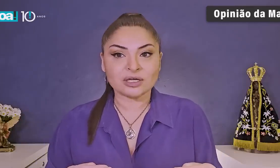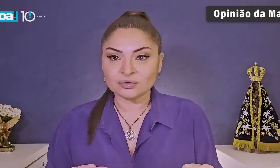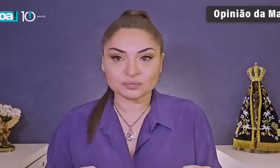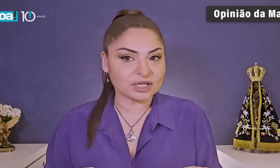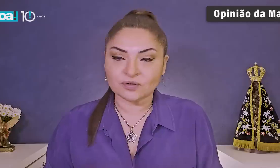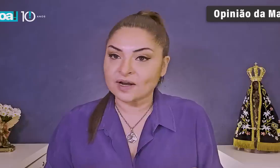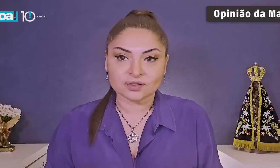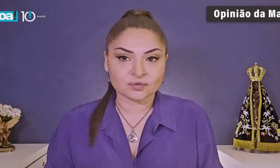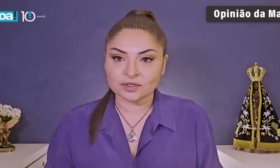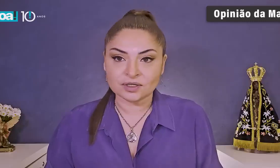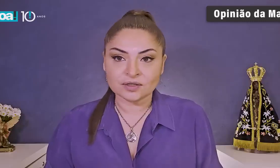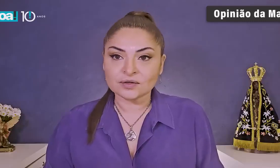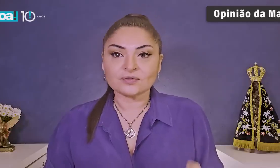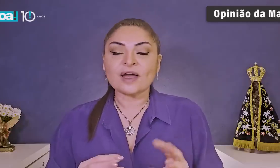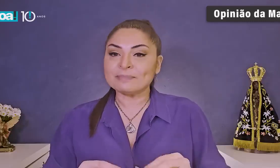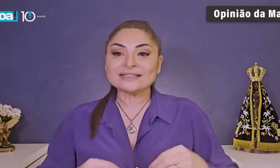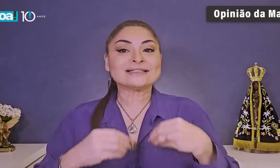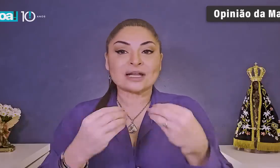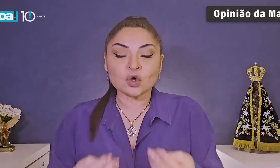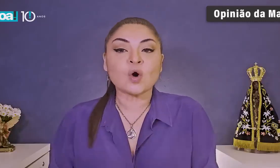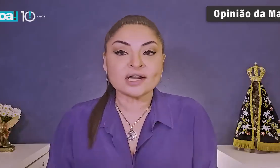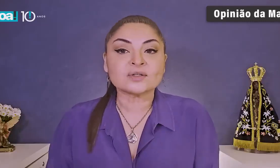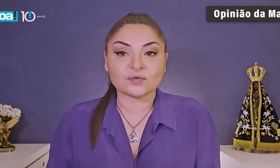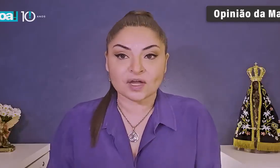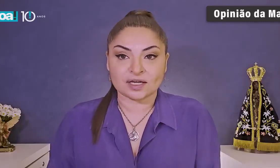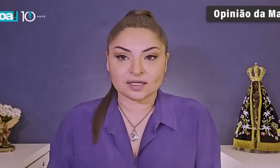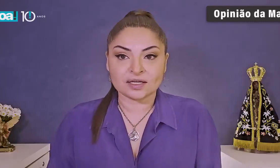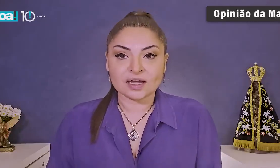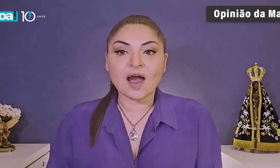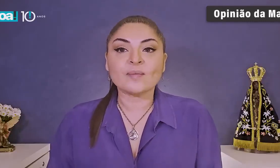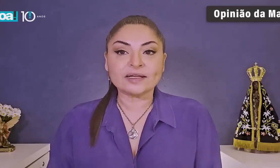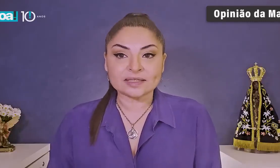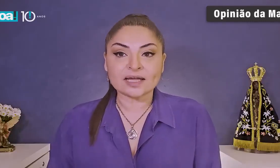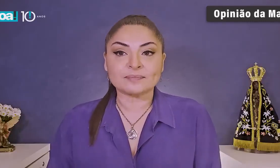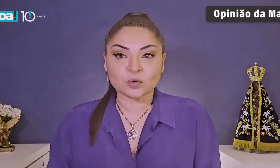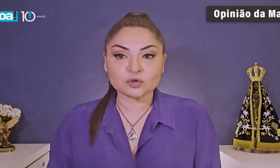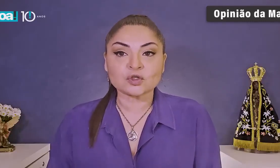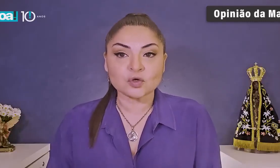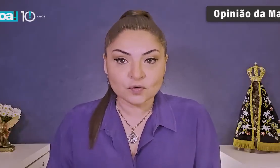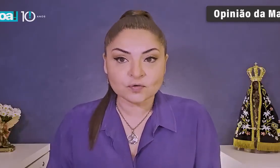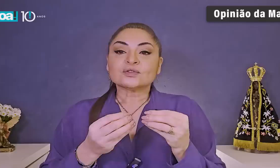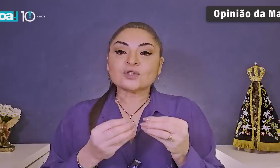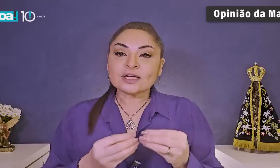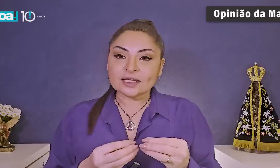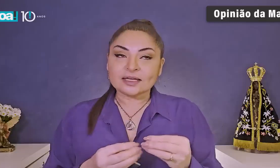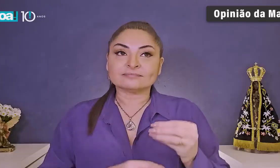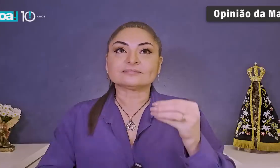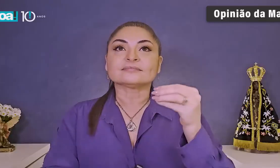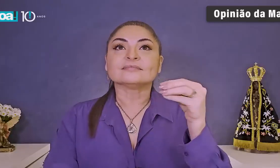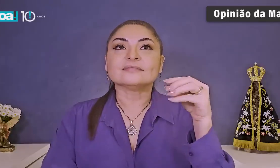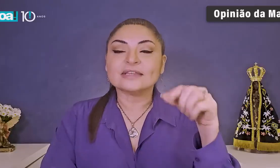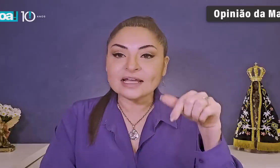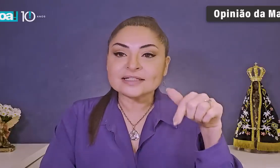mais ou menos, porque não vai resolver. Vai precisar no ano que vem aumentar imposto de novo. Só